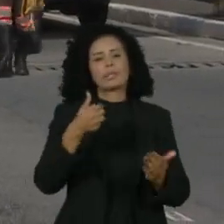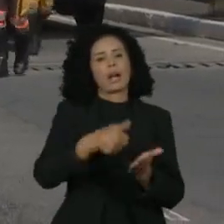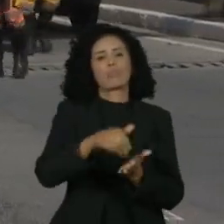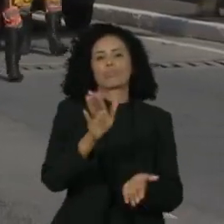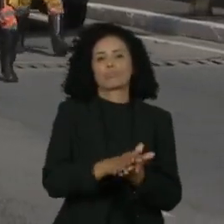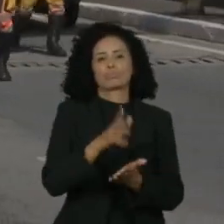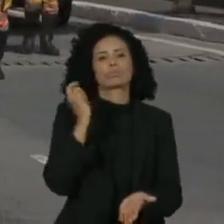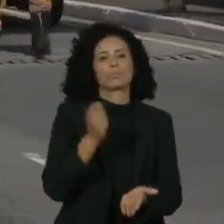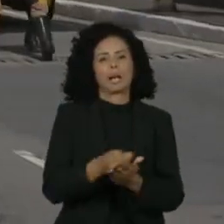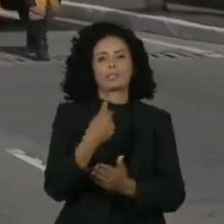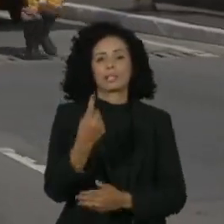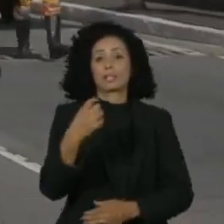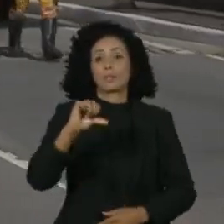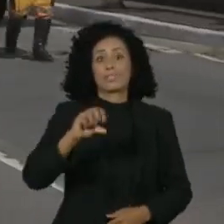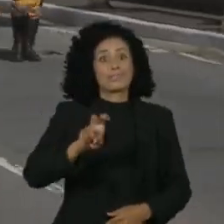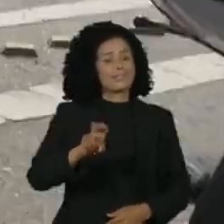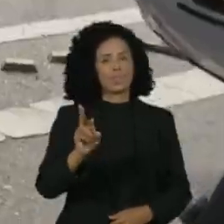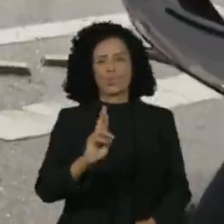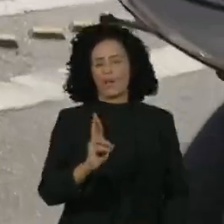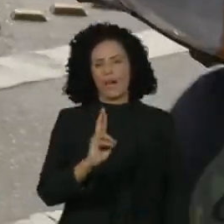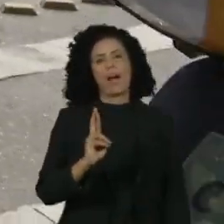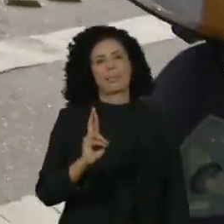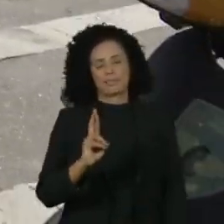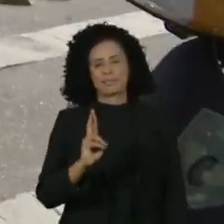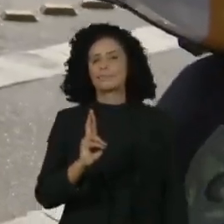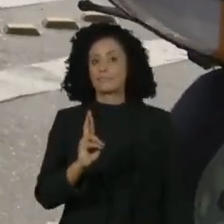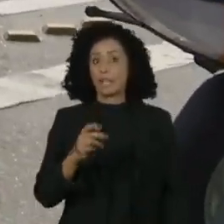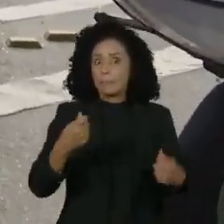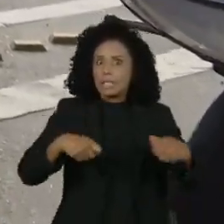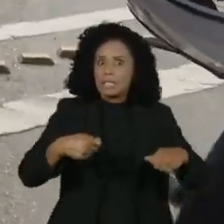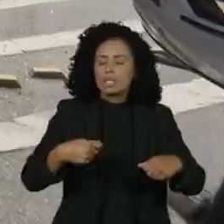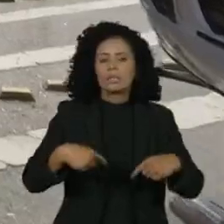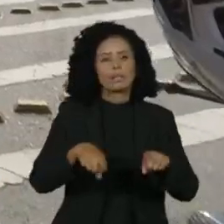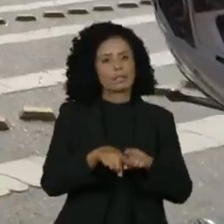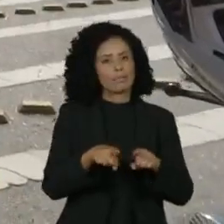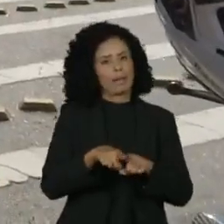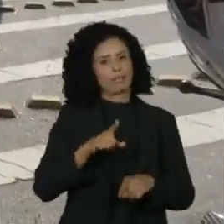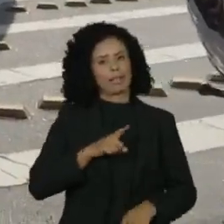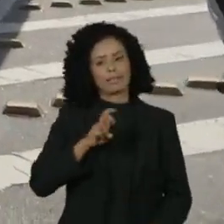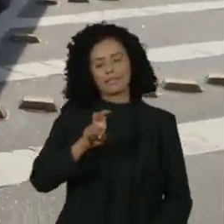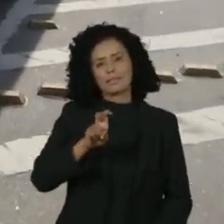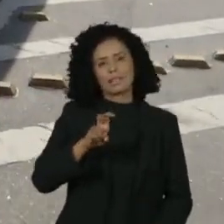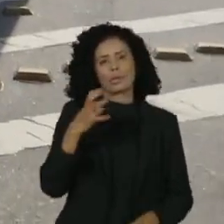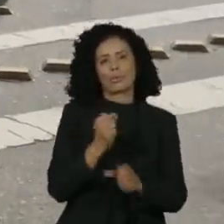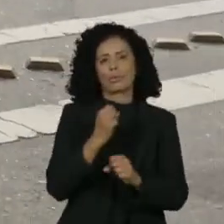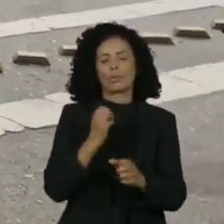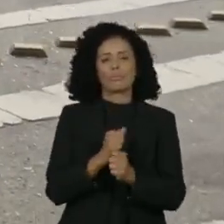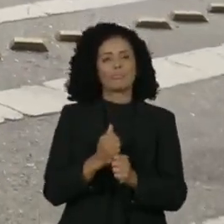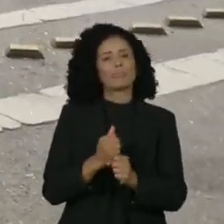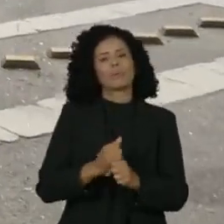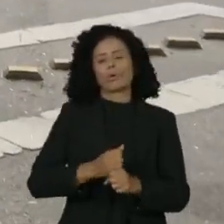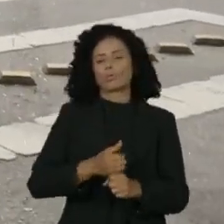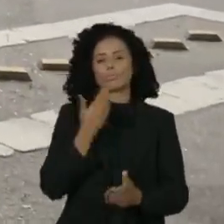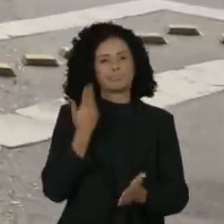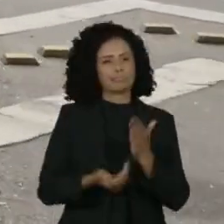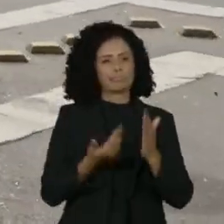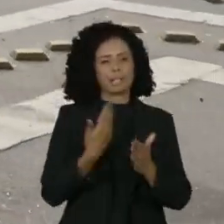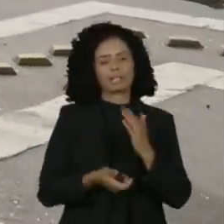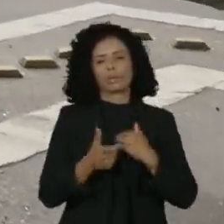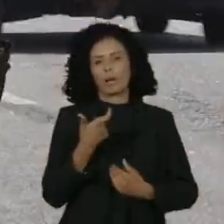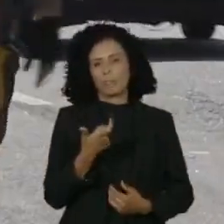multa de R$ 195,00 e também vai ter 5 pontos na carteira. Em relação